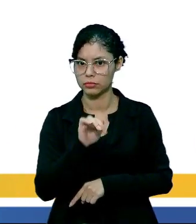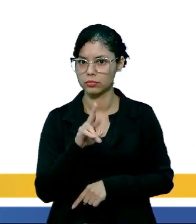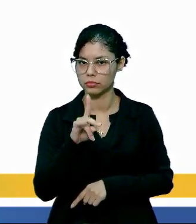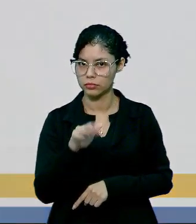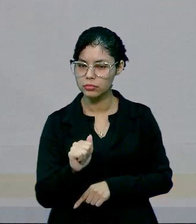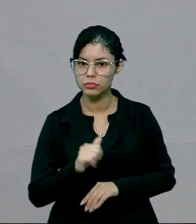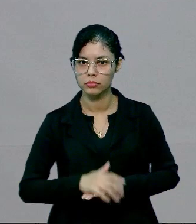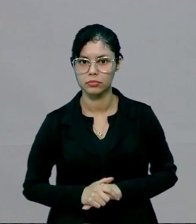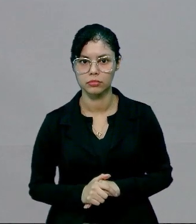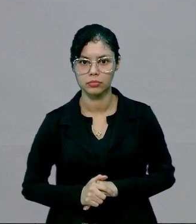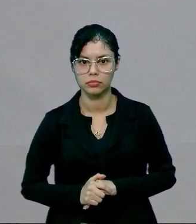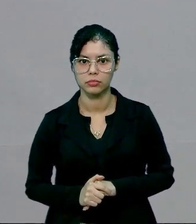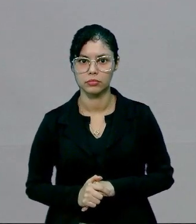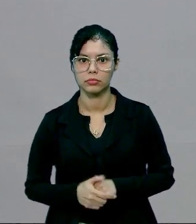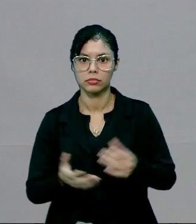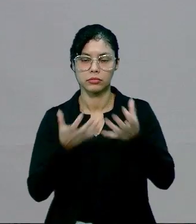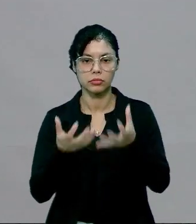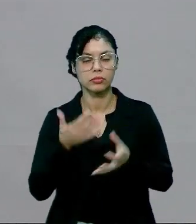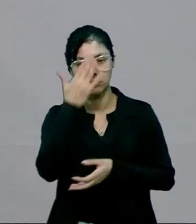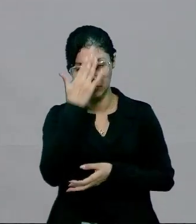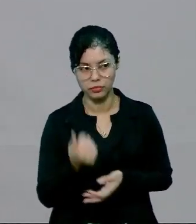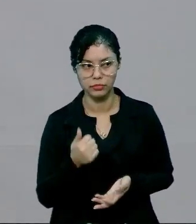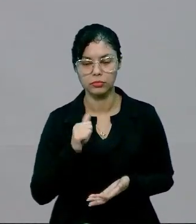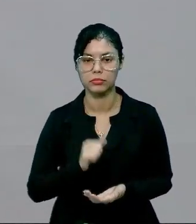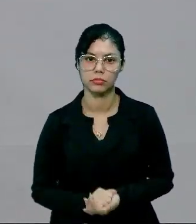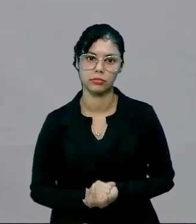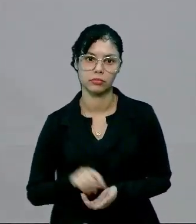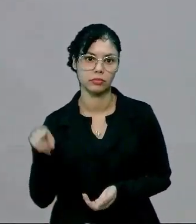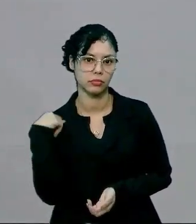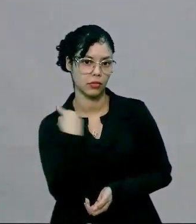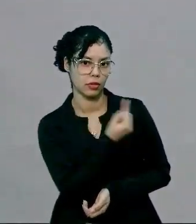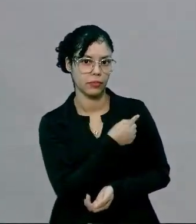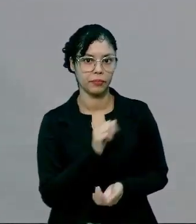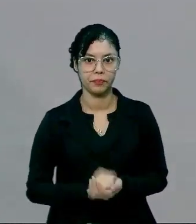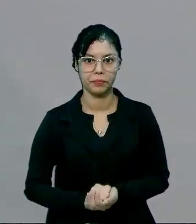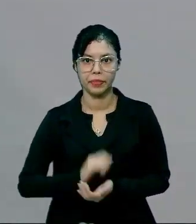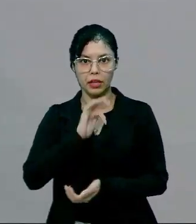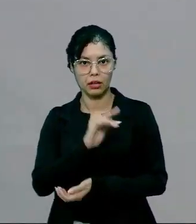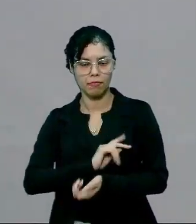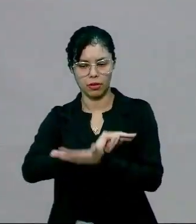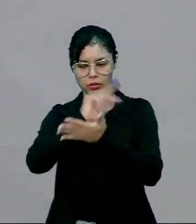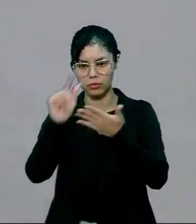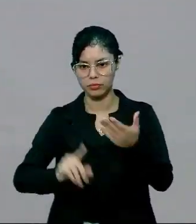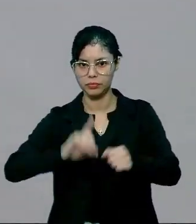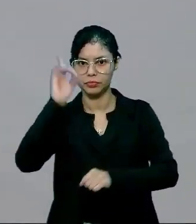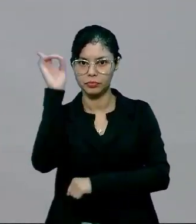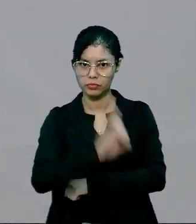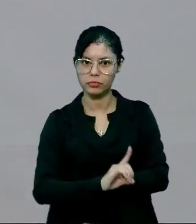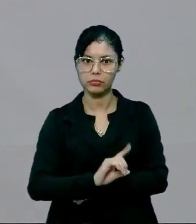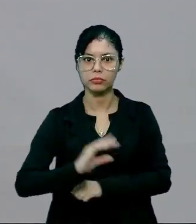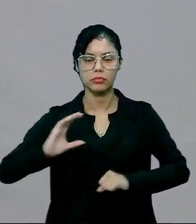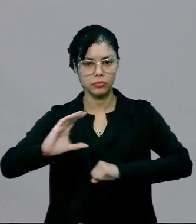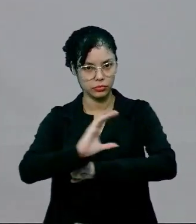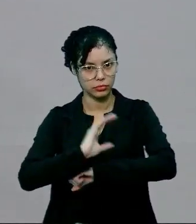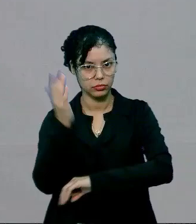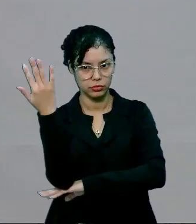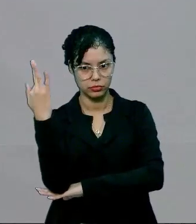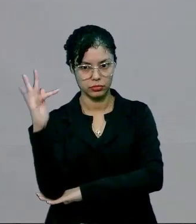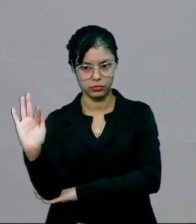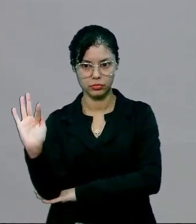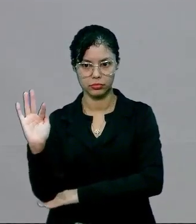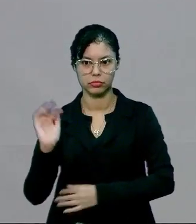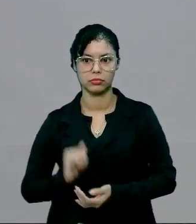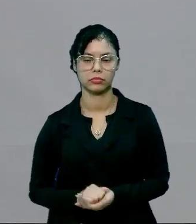não é absoluta. Eu quero que vocês saibam que nós temos um arcabouço de direitos na nossa Constituição